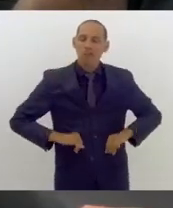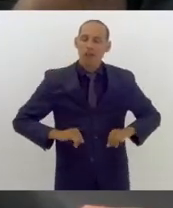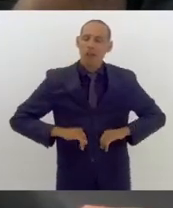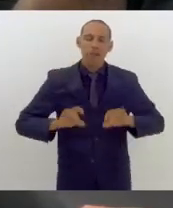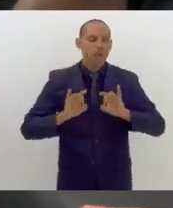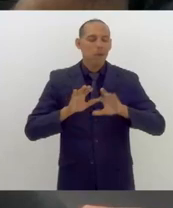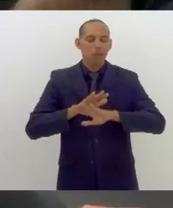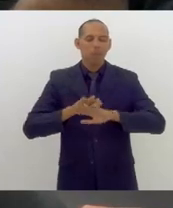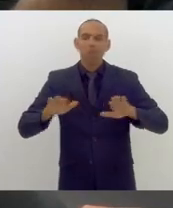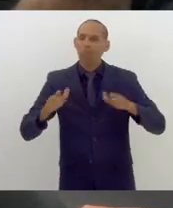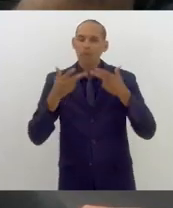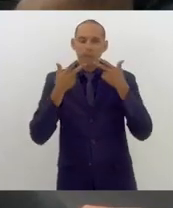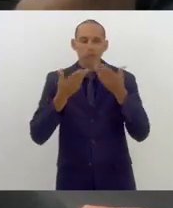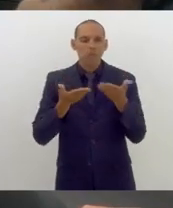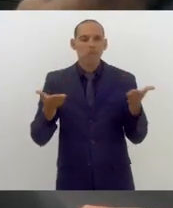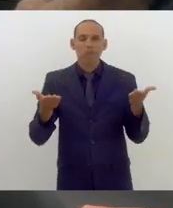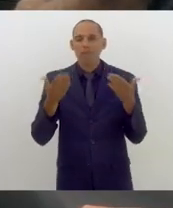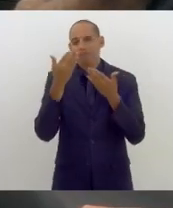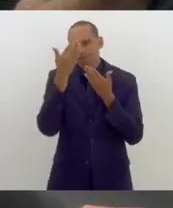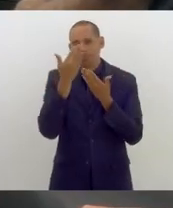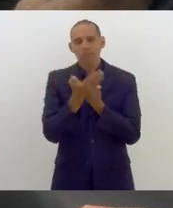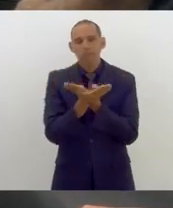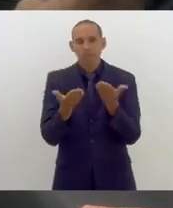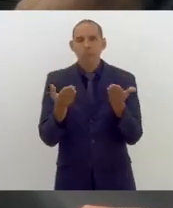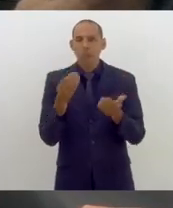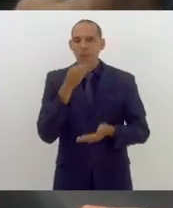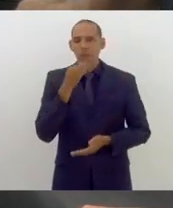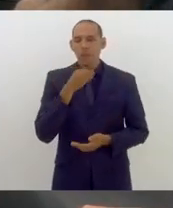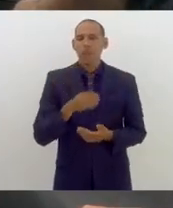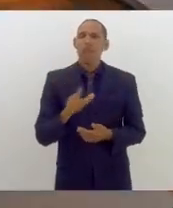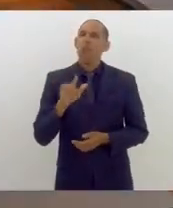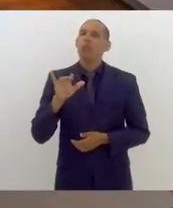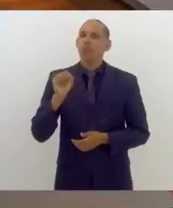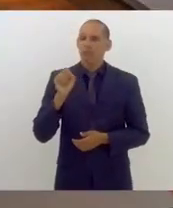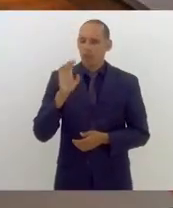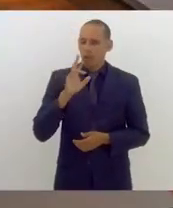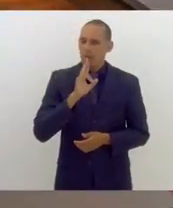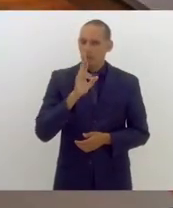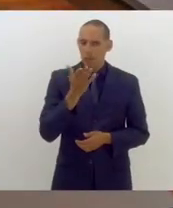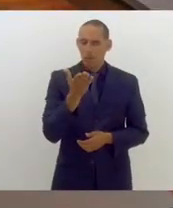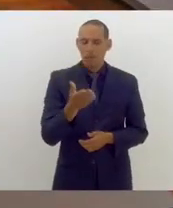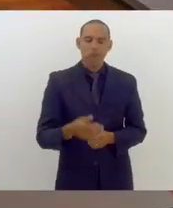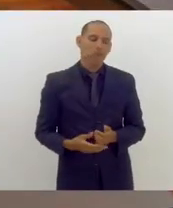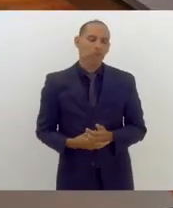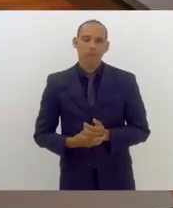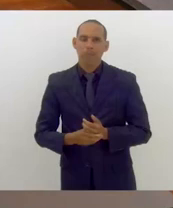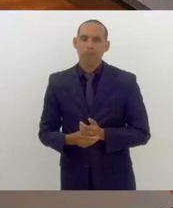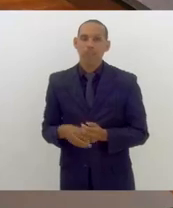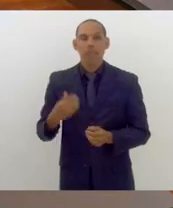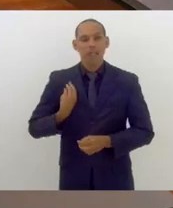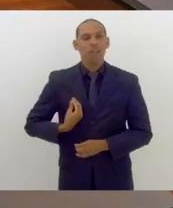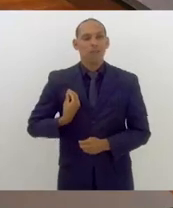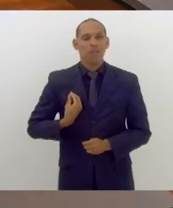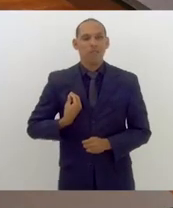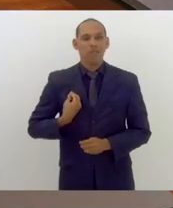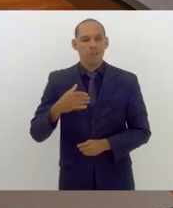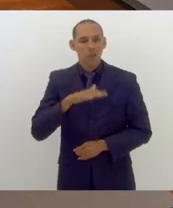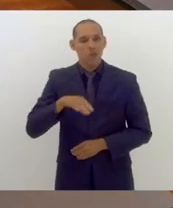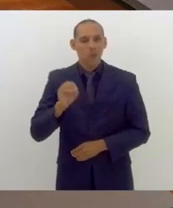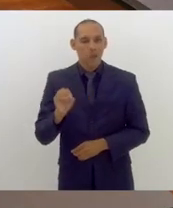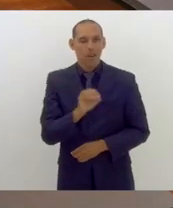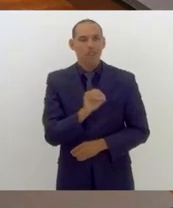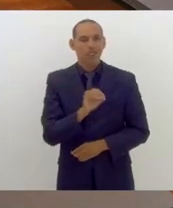que eu tenho para falar e agradeço a oportunidade o Luiz eu queria só responder a você eu sou moradora da Zona Oeste né